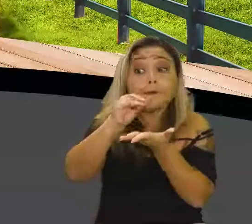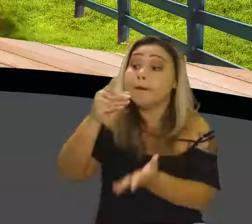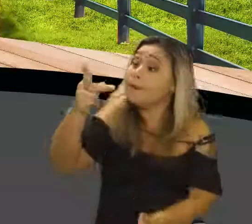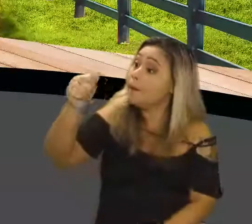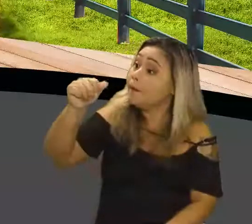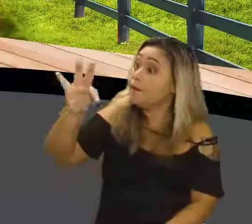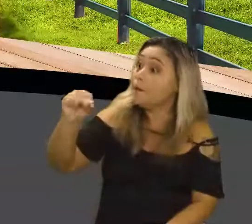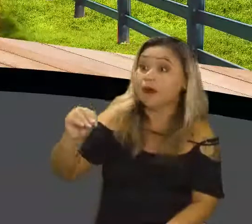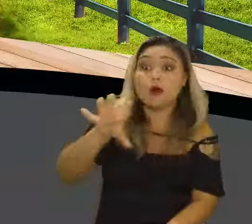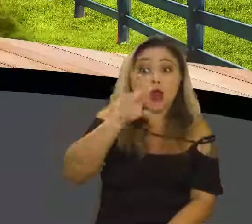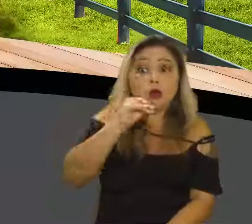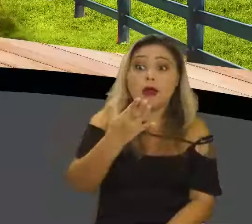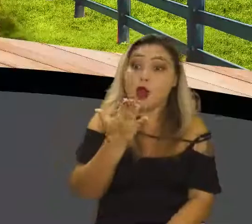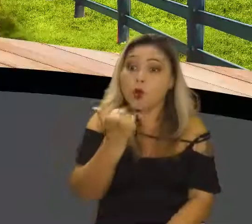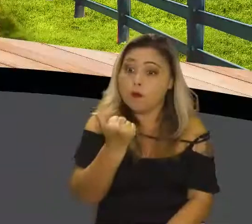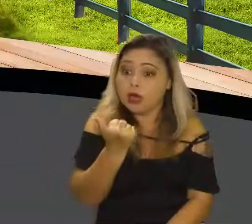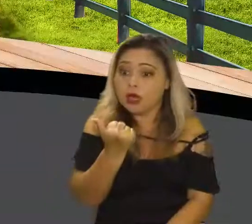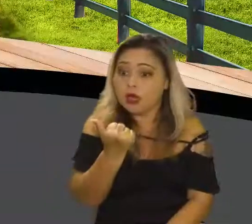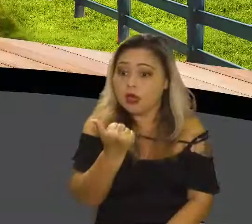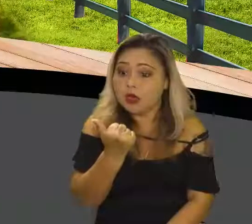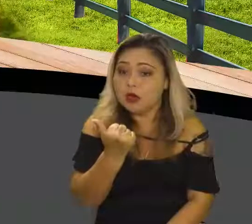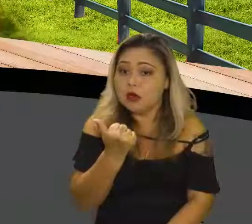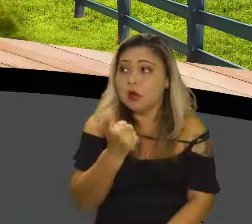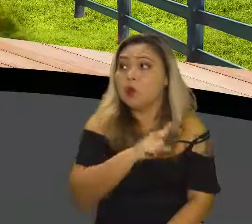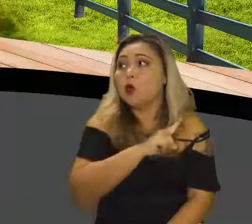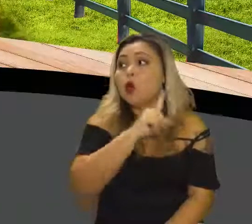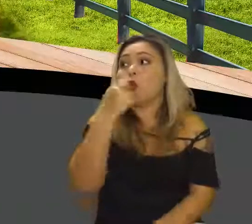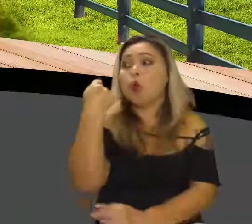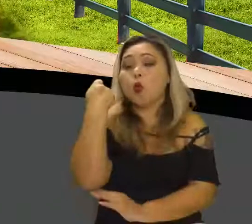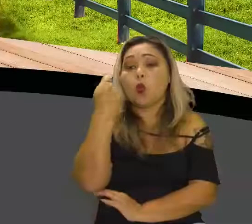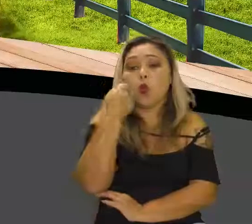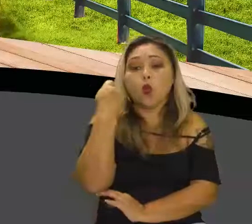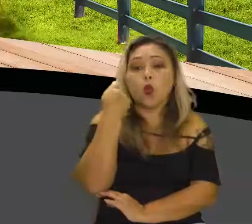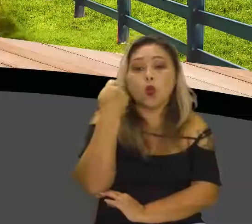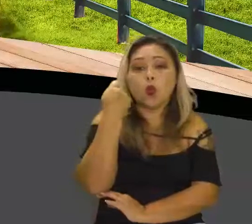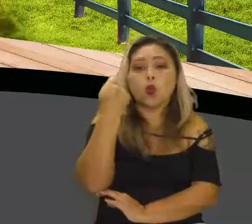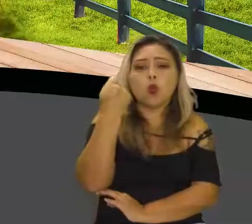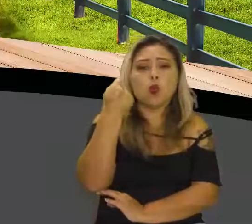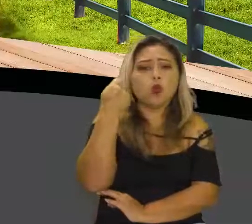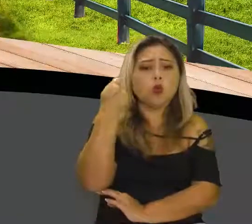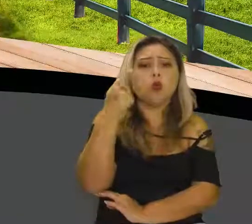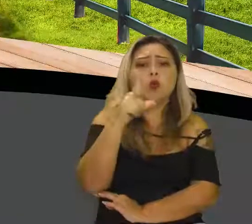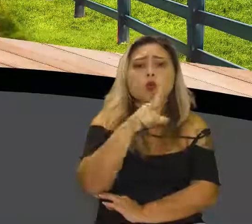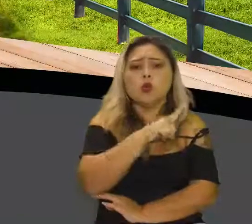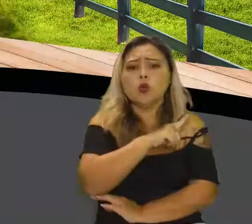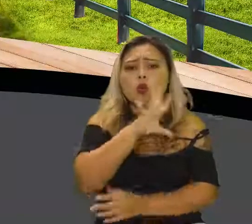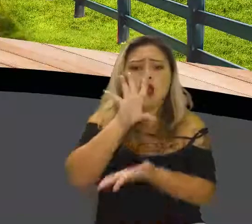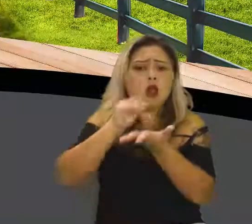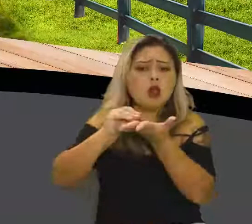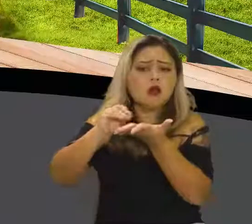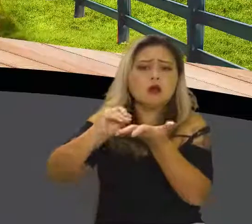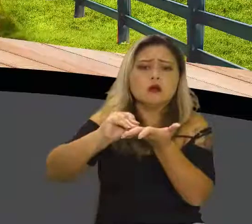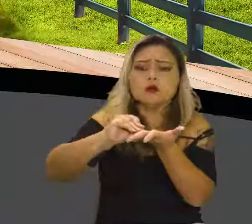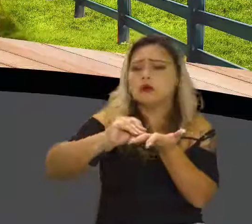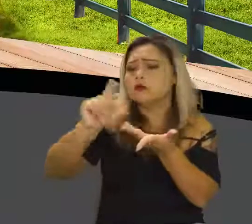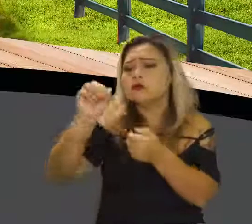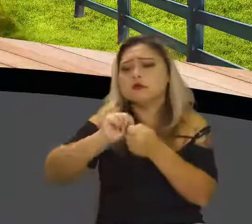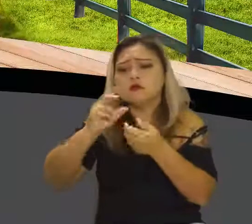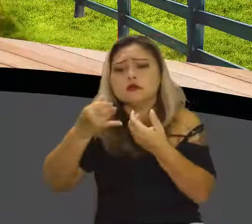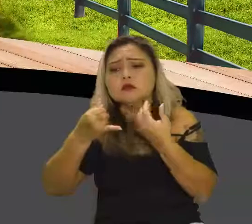pato para comer. Lá no sul, nossa, o pato tem um açougue